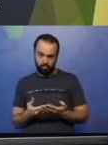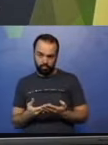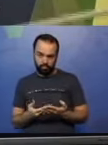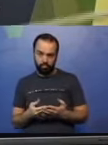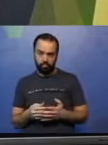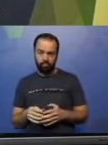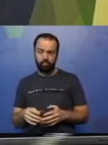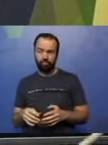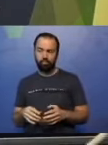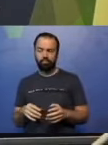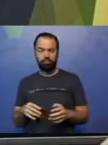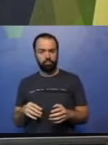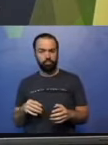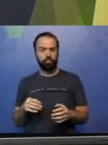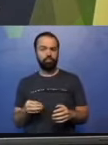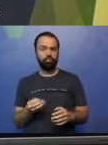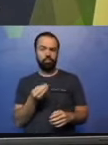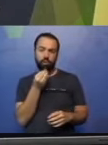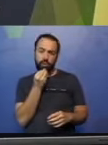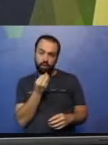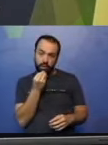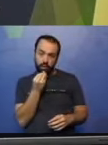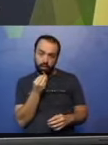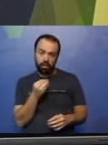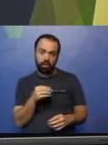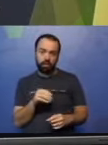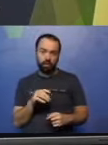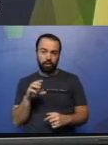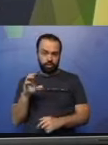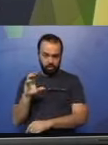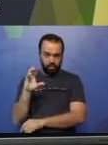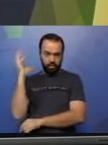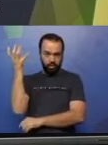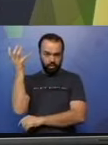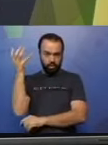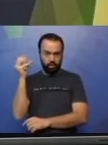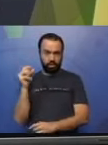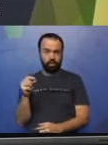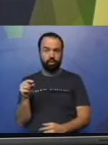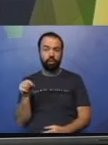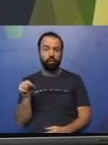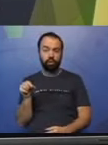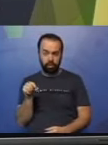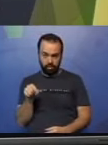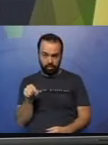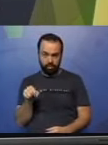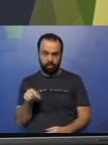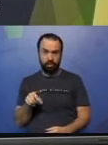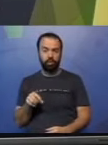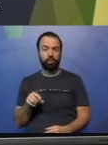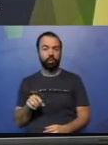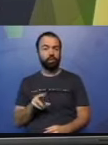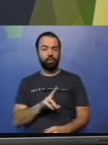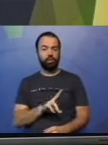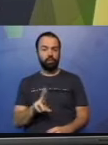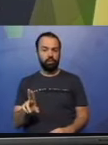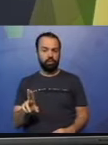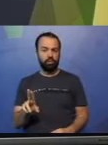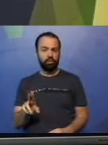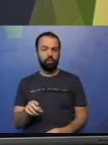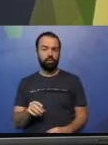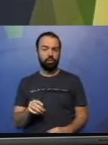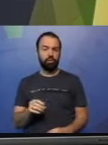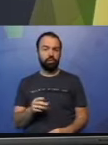evento ocorrer é o que chamamos de probabilidade.